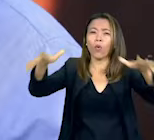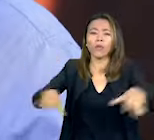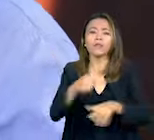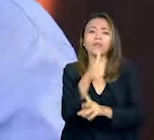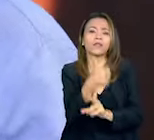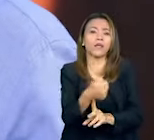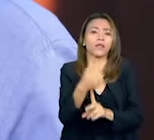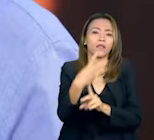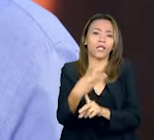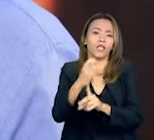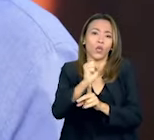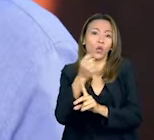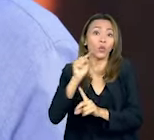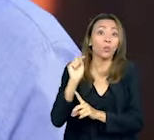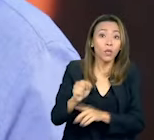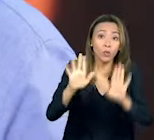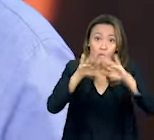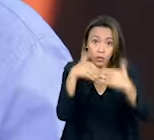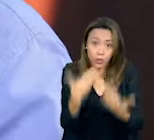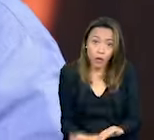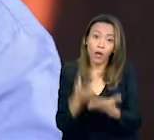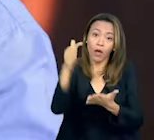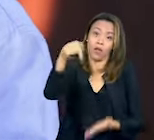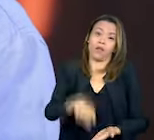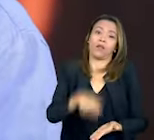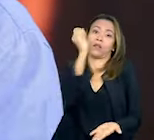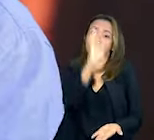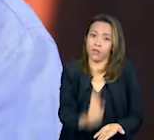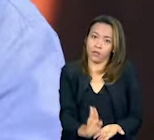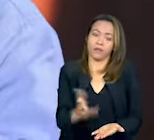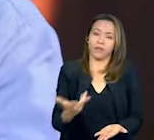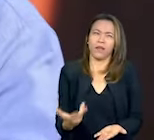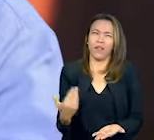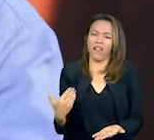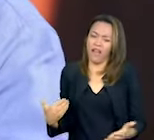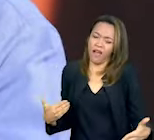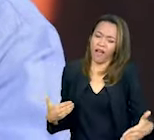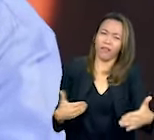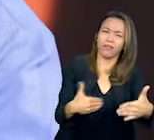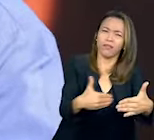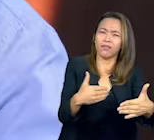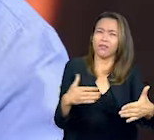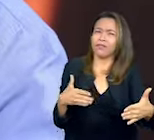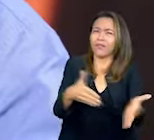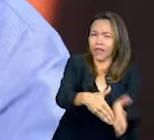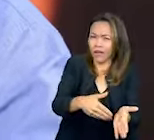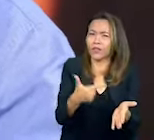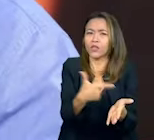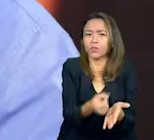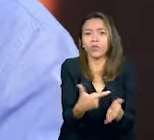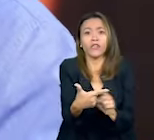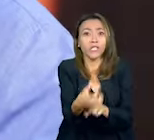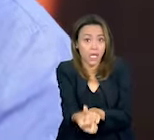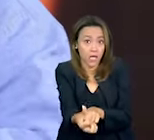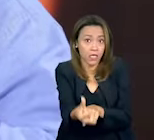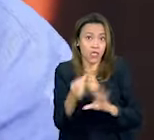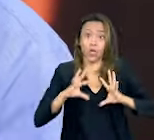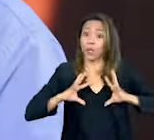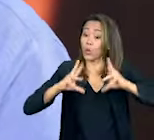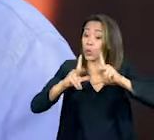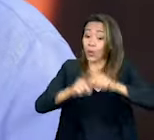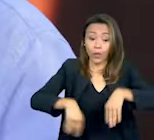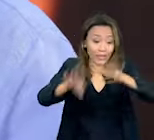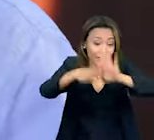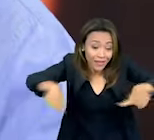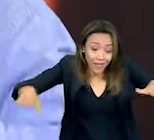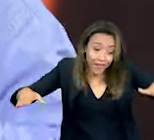138.400 escolas nesse país. Tá? Até 2026, a gente vai deixar toda a nossa meninada